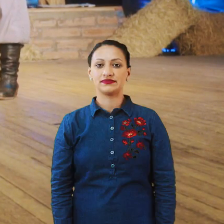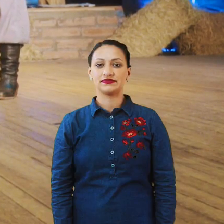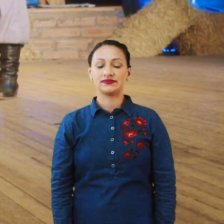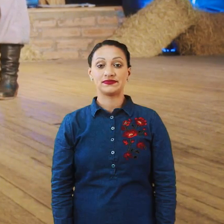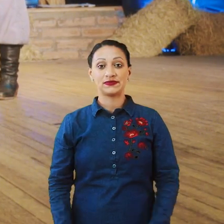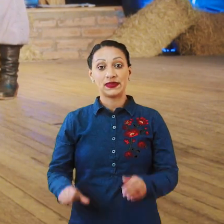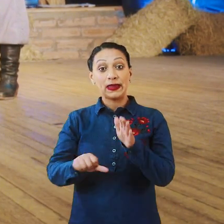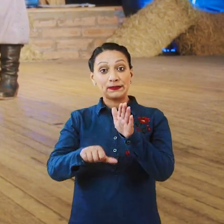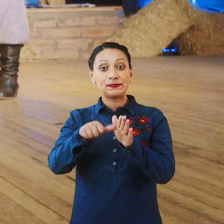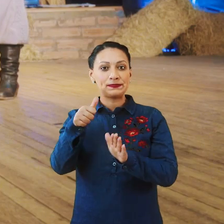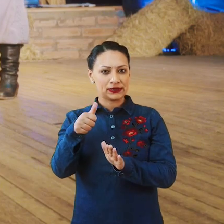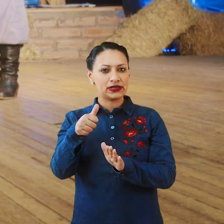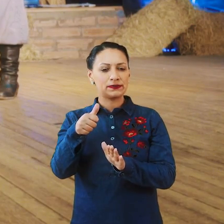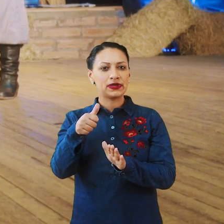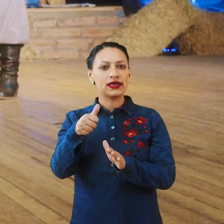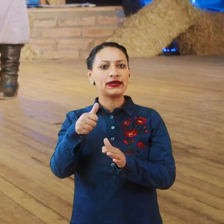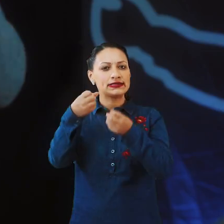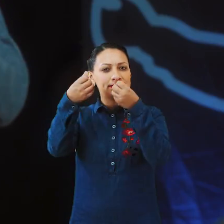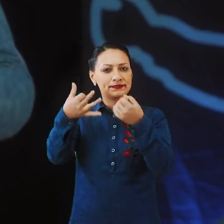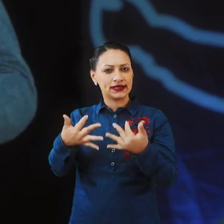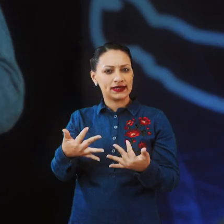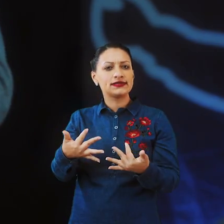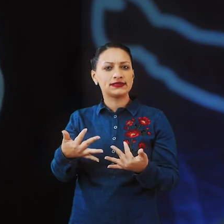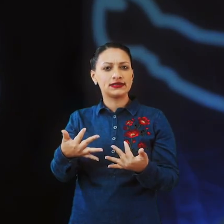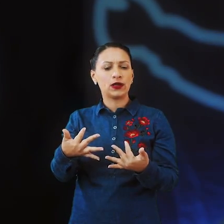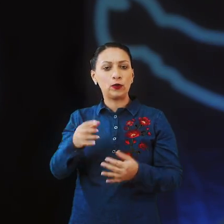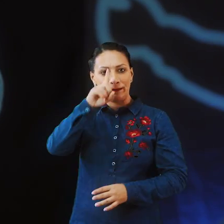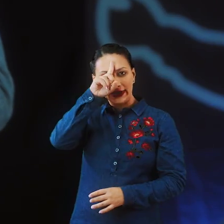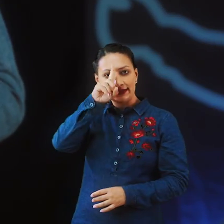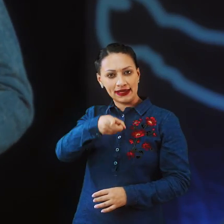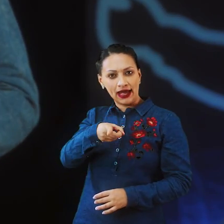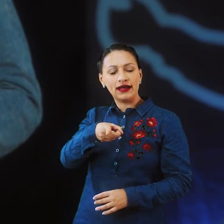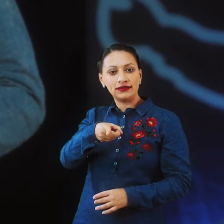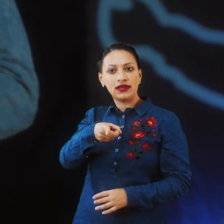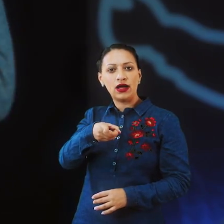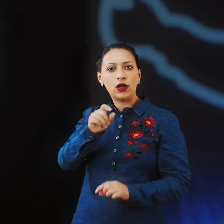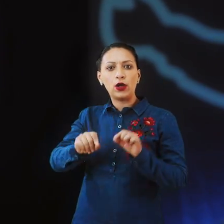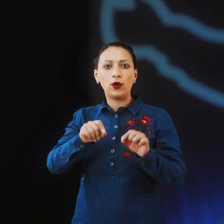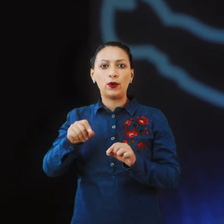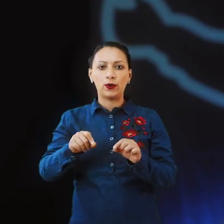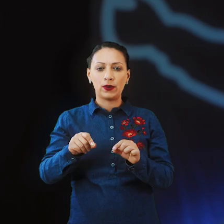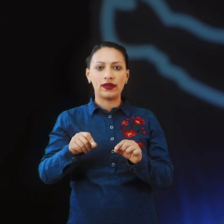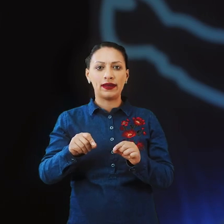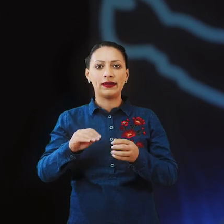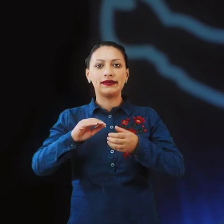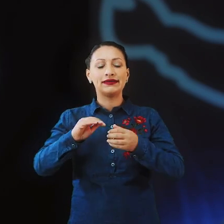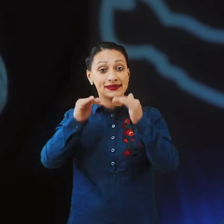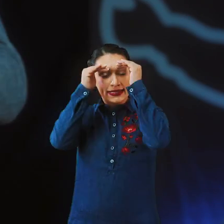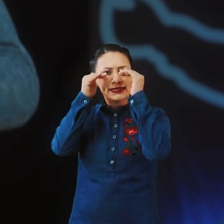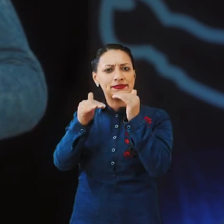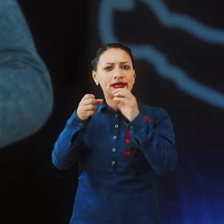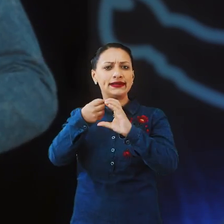A primeira figura descrita, comandada pelo mandante, é o palmeio, que aqui respeita